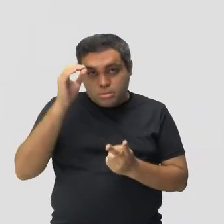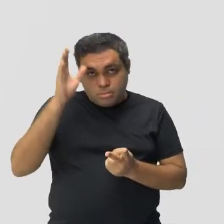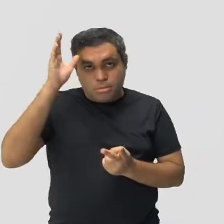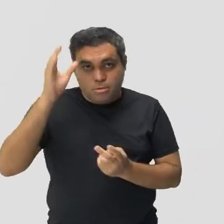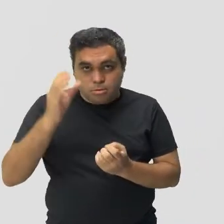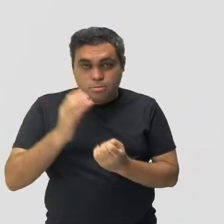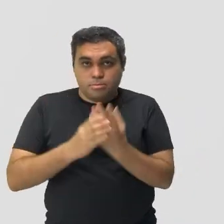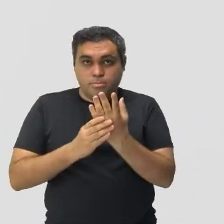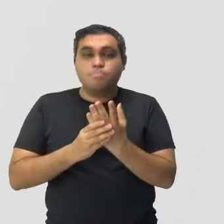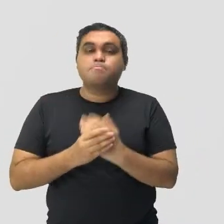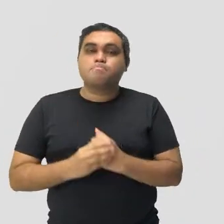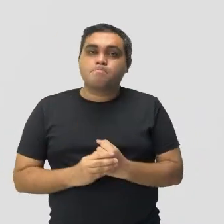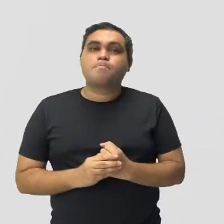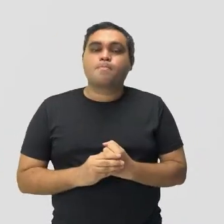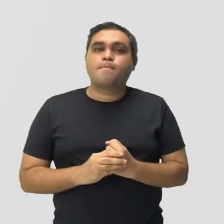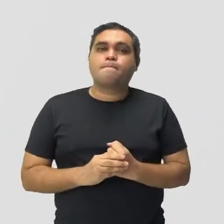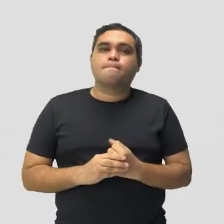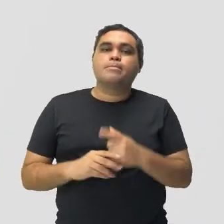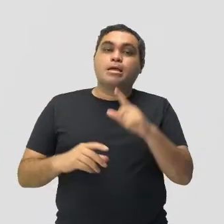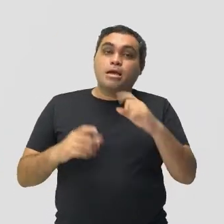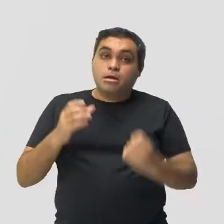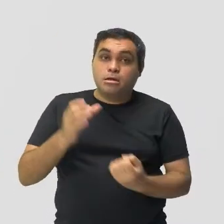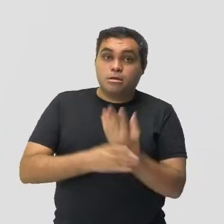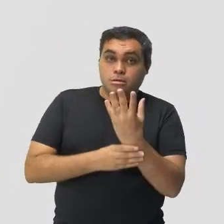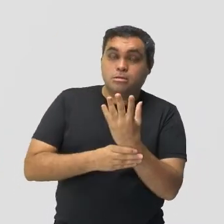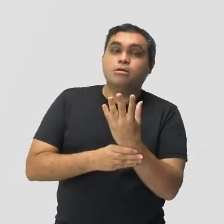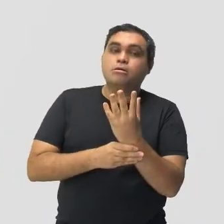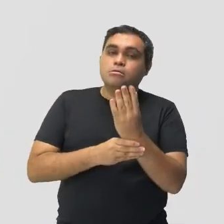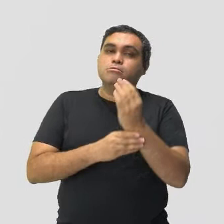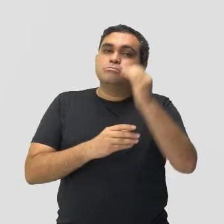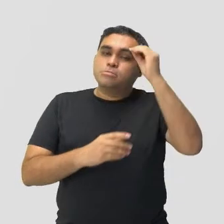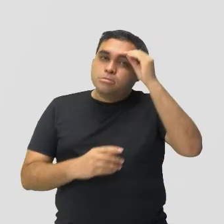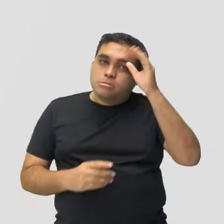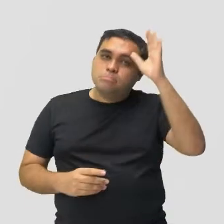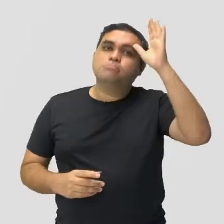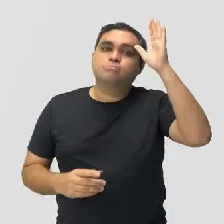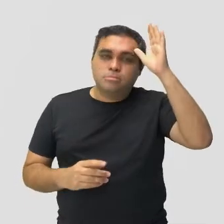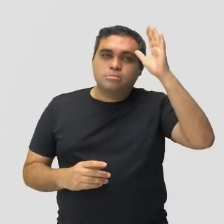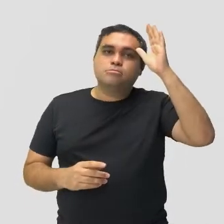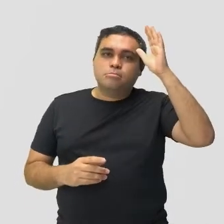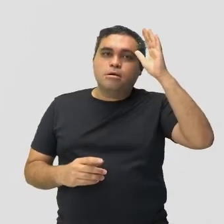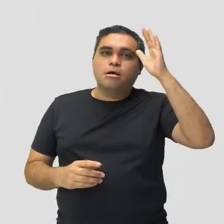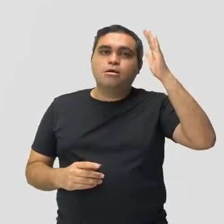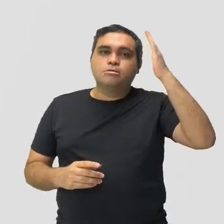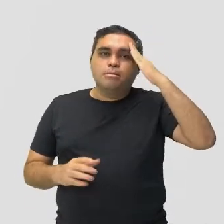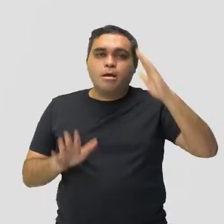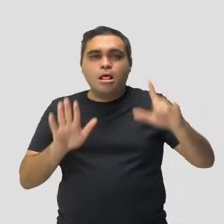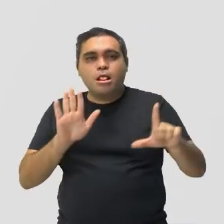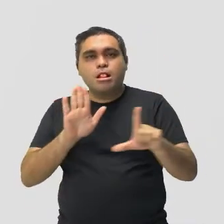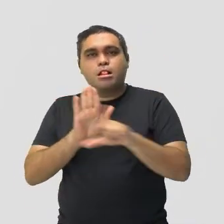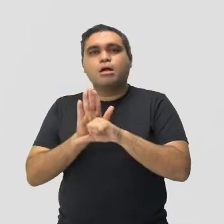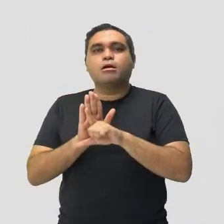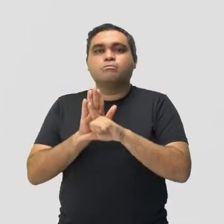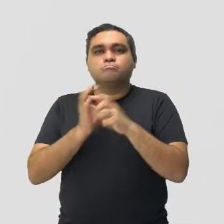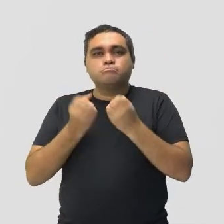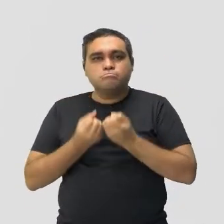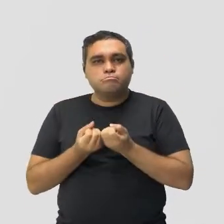esse conhecimento, então, se transforma num saber, se transforma numa lei que vai, então, aí ser